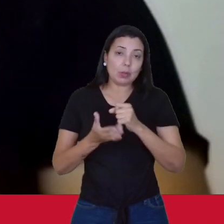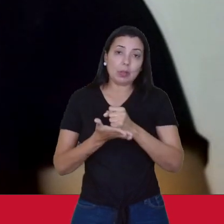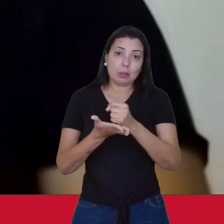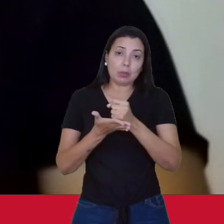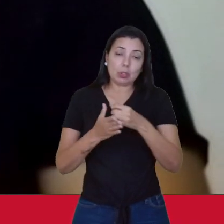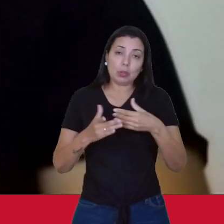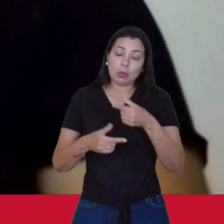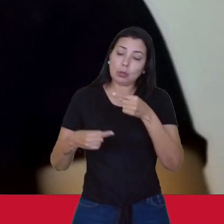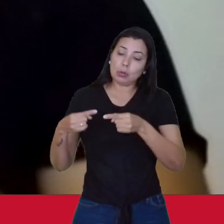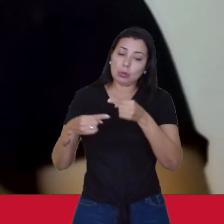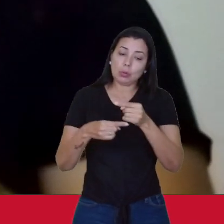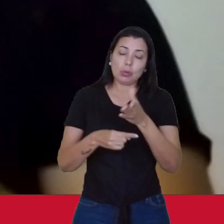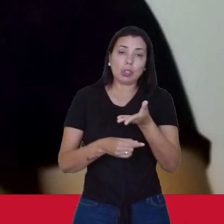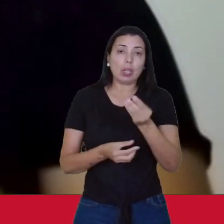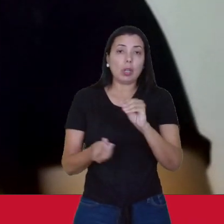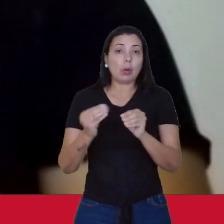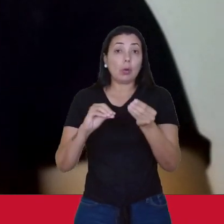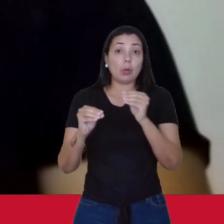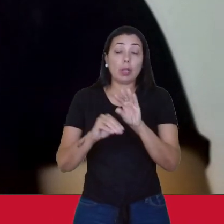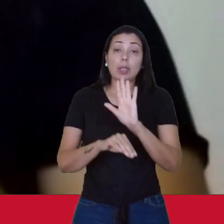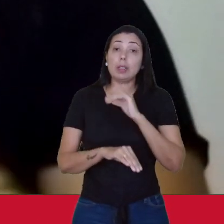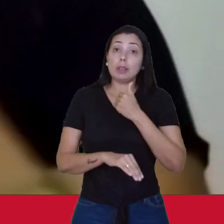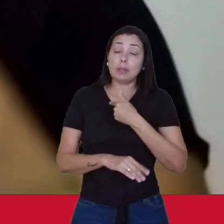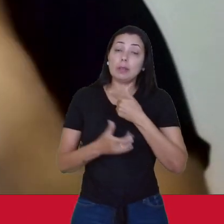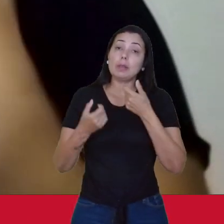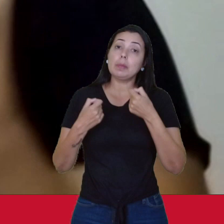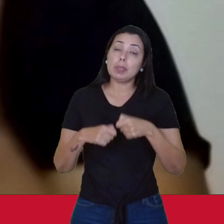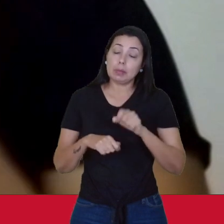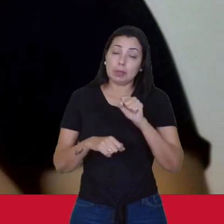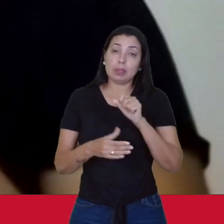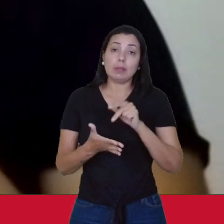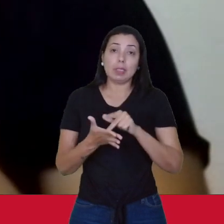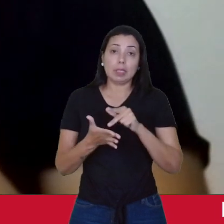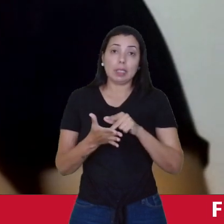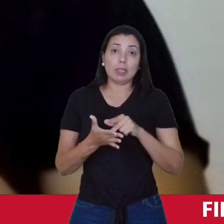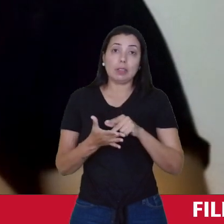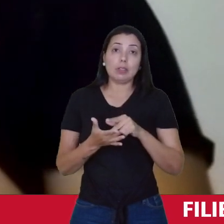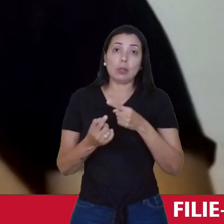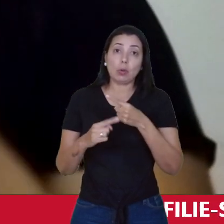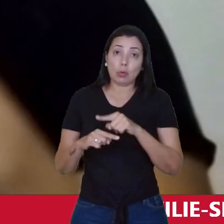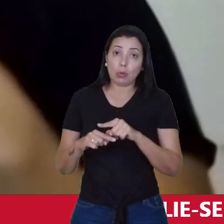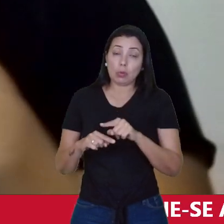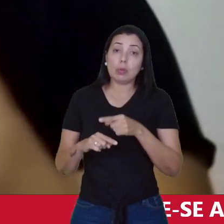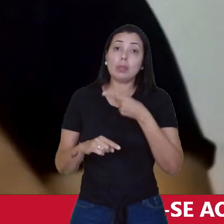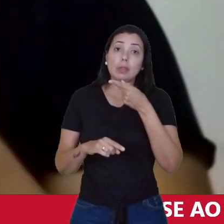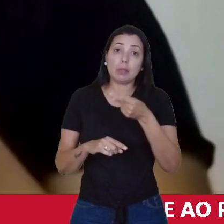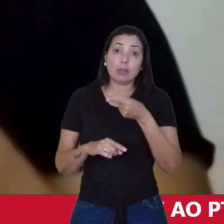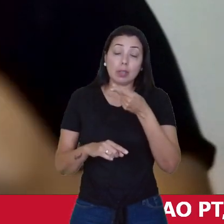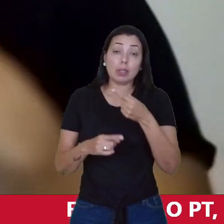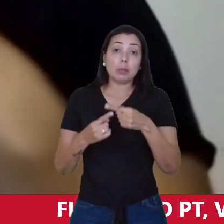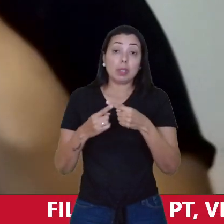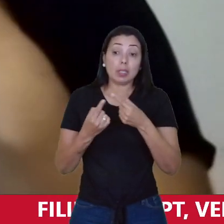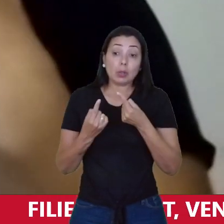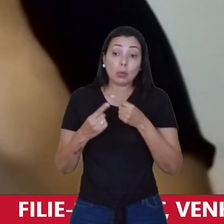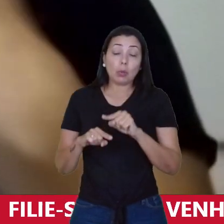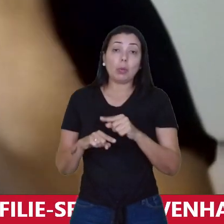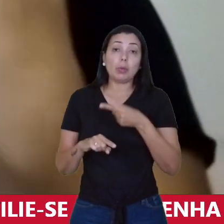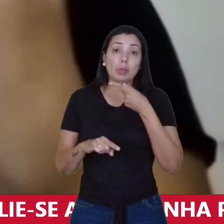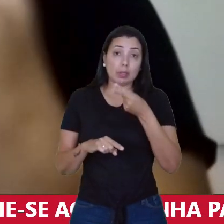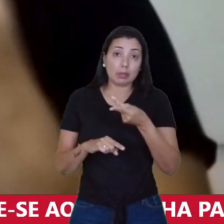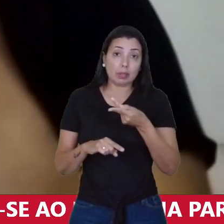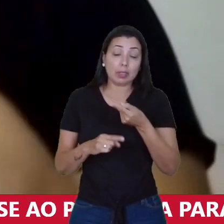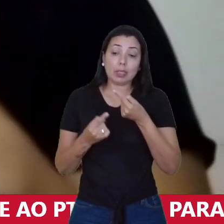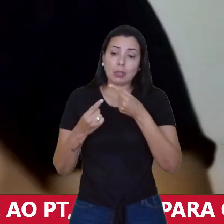todo o discurso já colocado, que nós precisamos realmente desse contradiscurso, porque é no contradiscurso, é